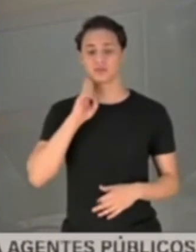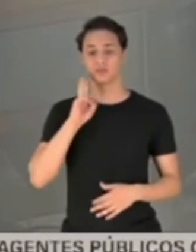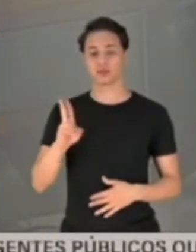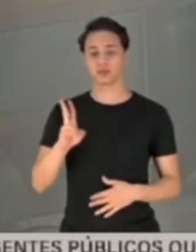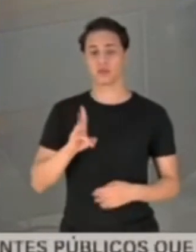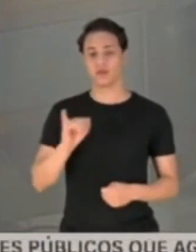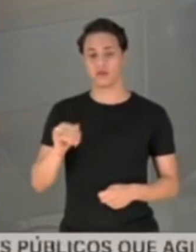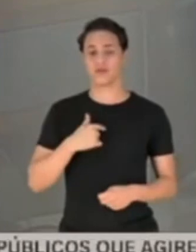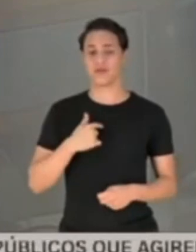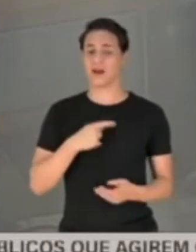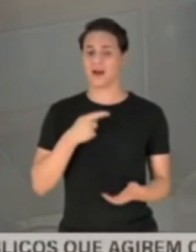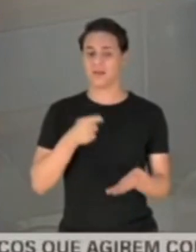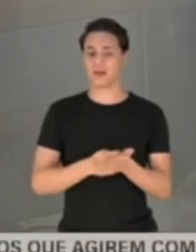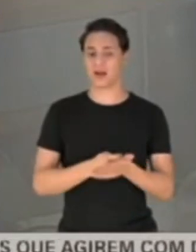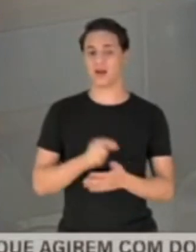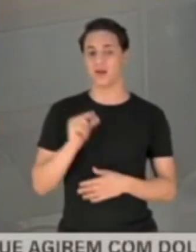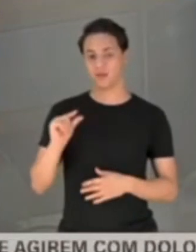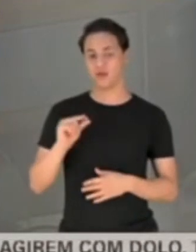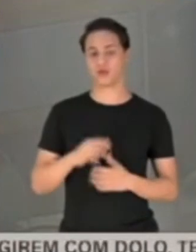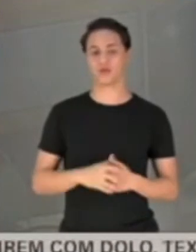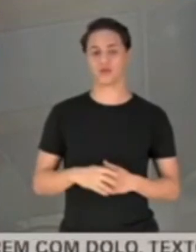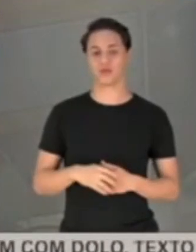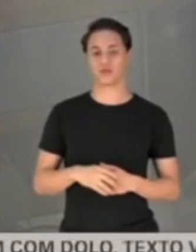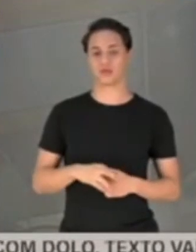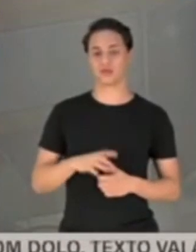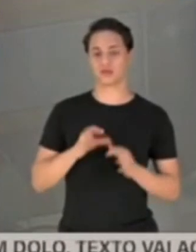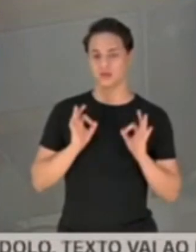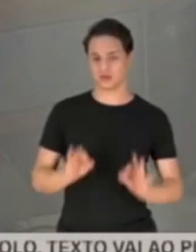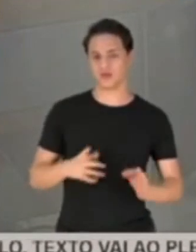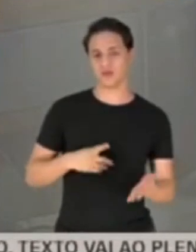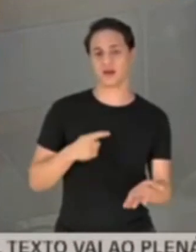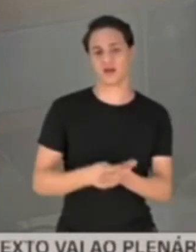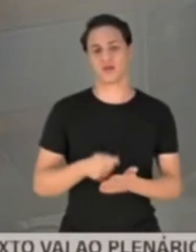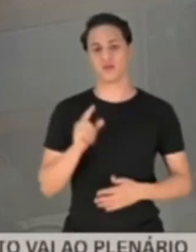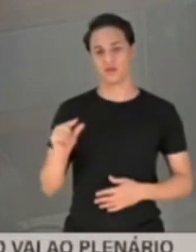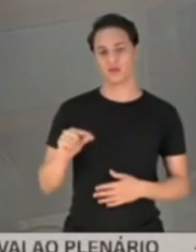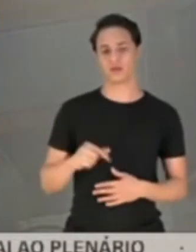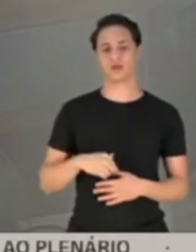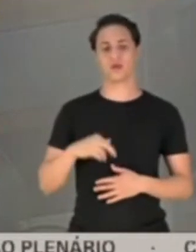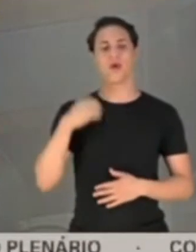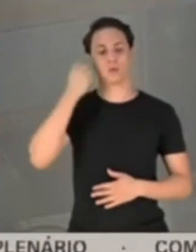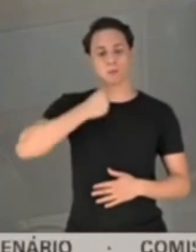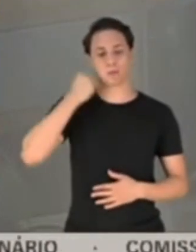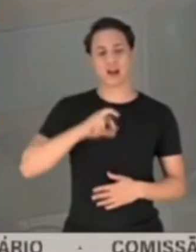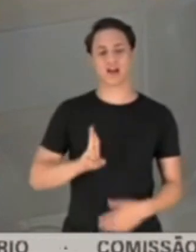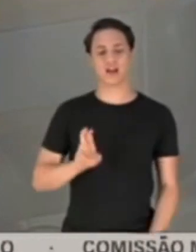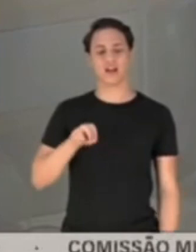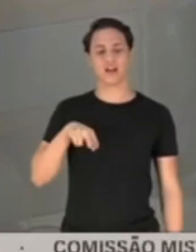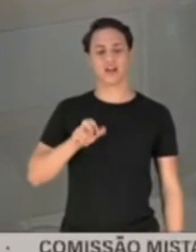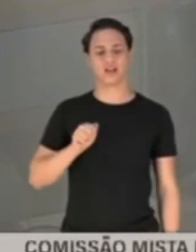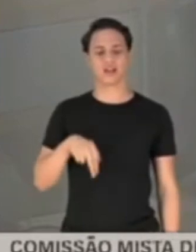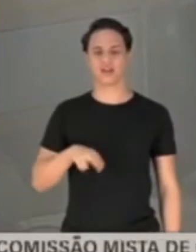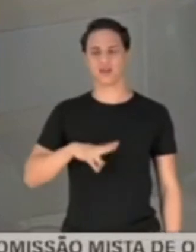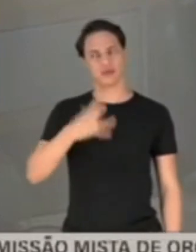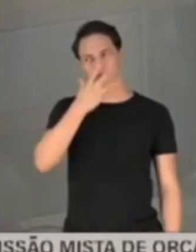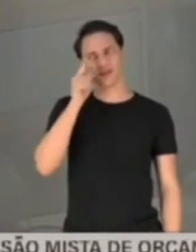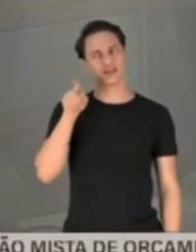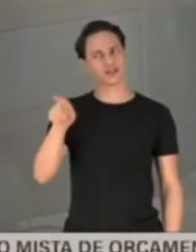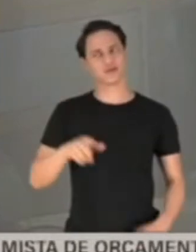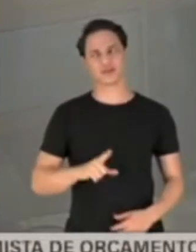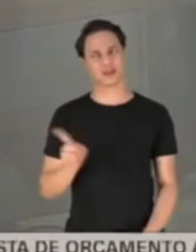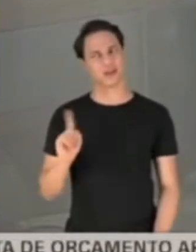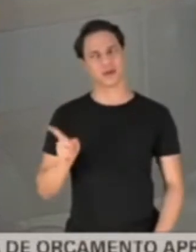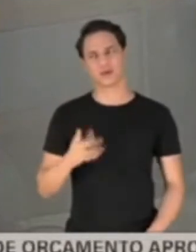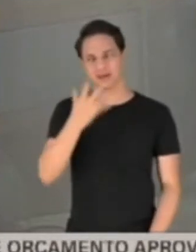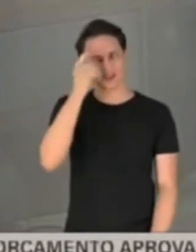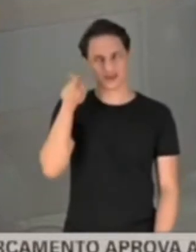que pagar um pedacinho dessa conta. Com toda certeza. Eu tenho certeza que o senador Renan não vai se esquecer do senhor.